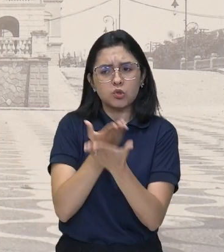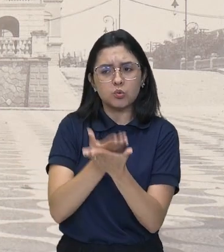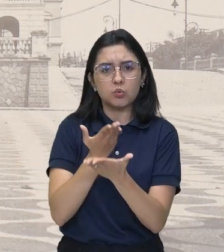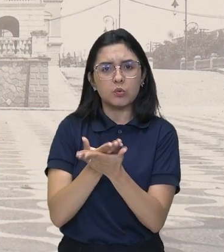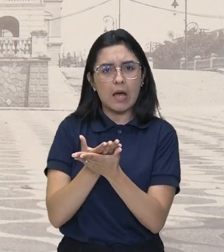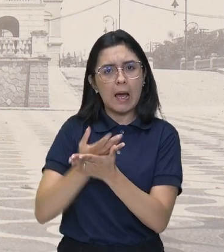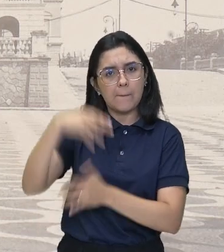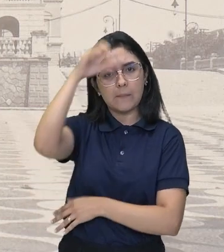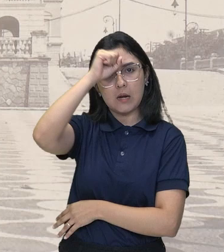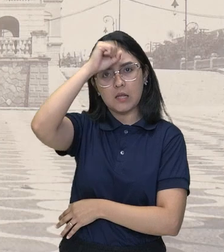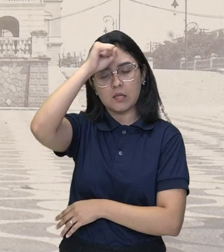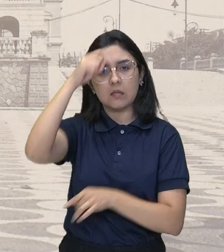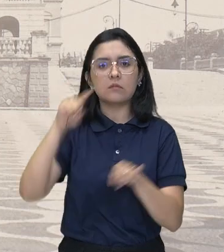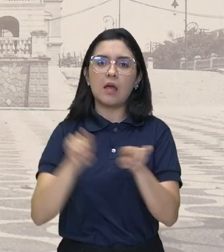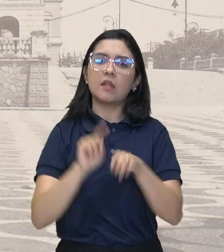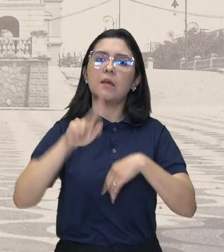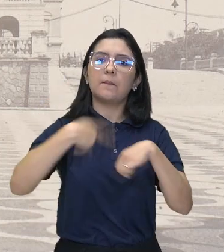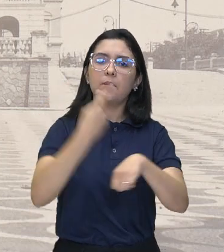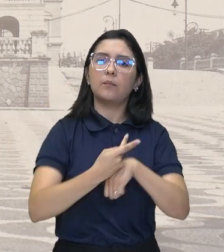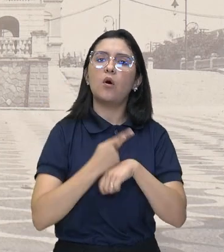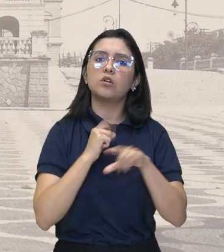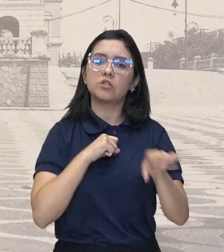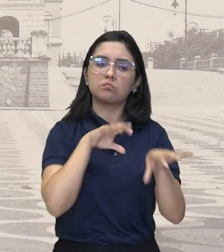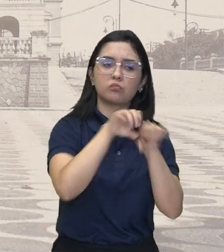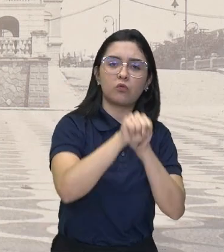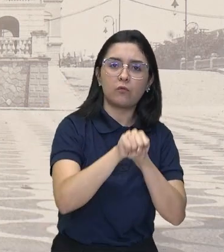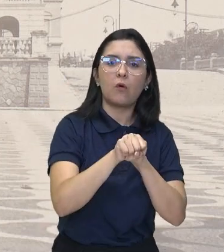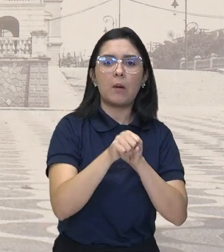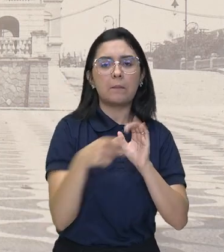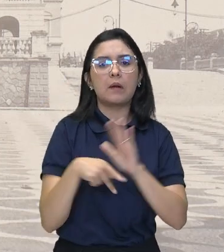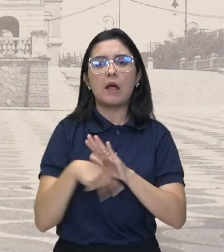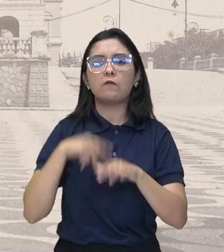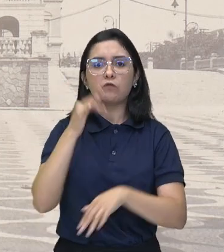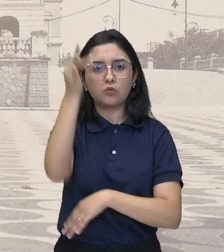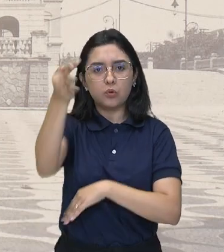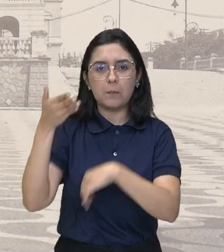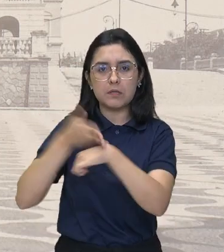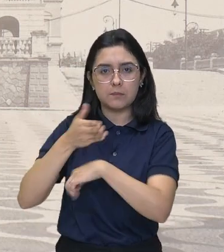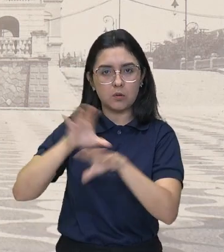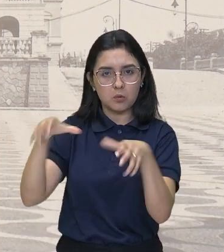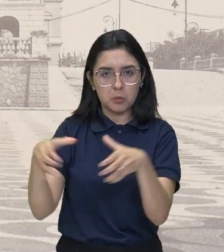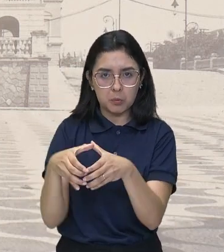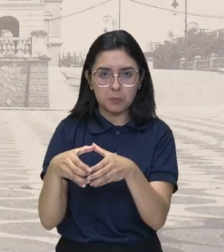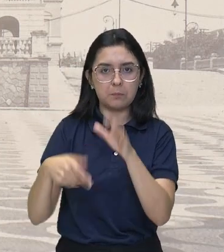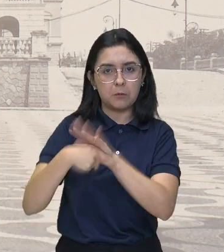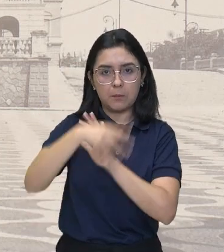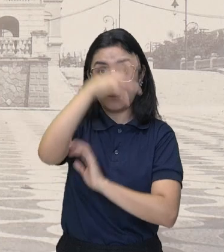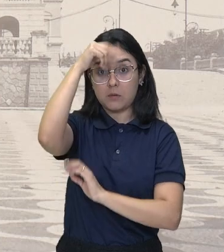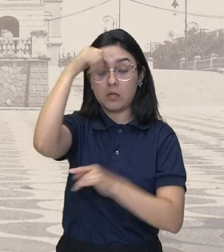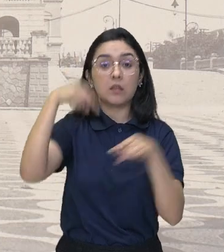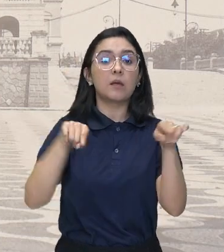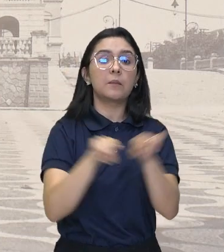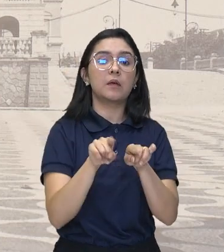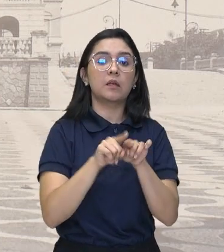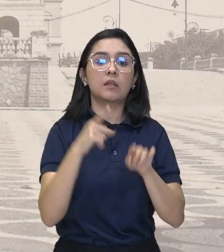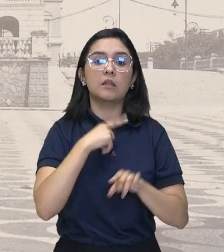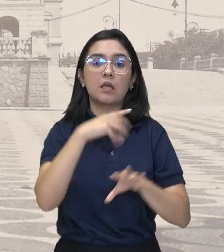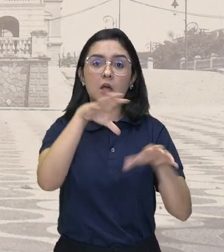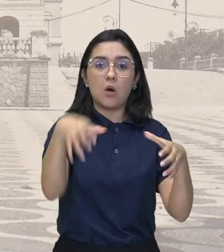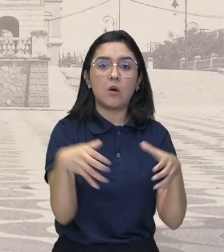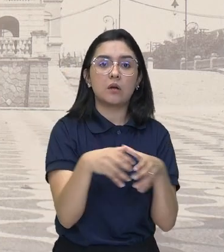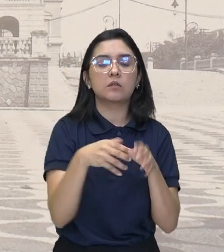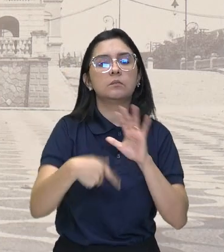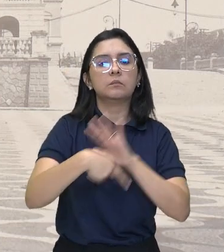estudar, né, e se qualificar para fazer parte desses grupos também. Nós temos também a Orquestra de Câmara do